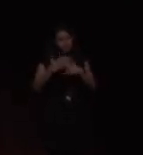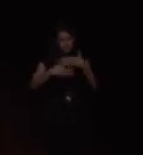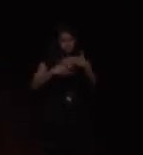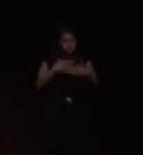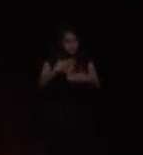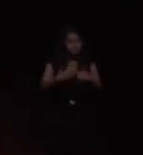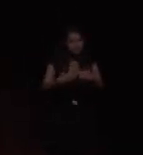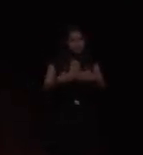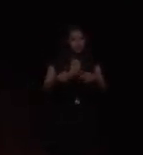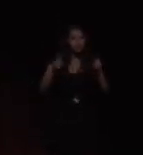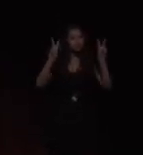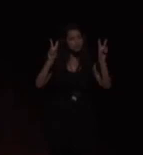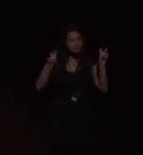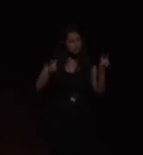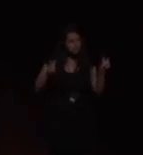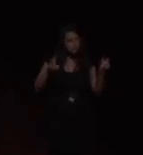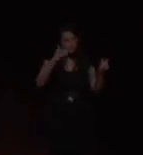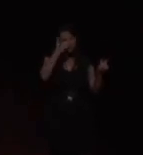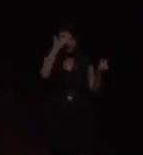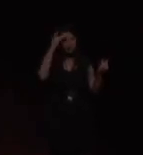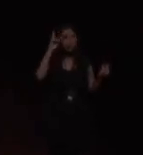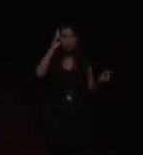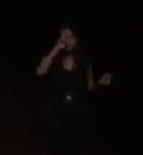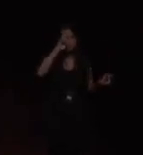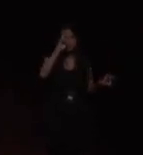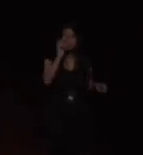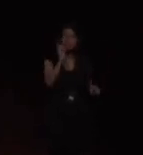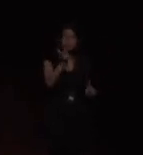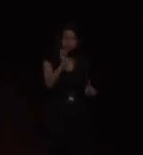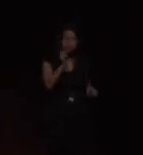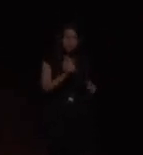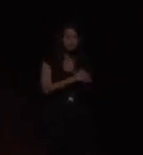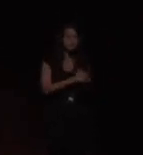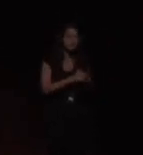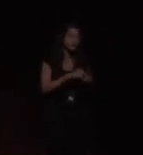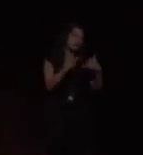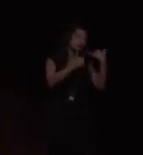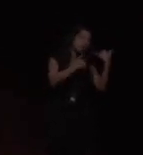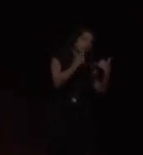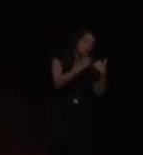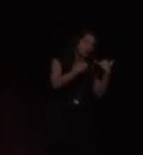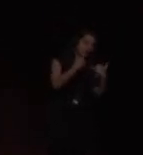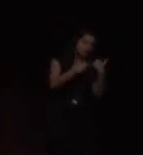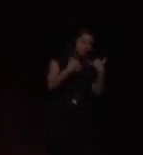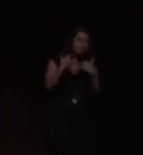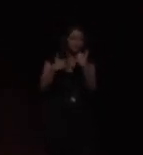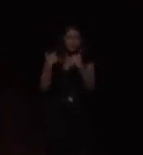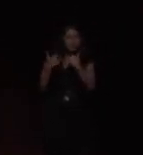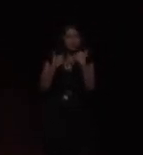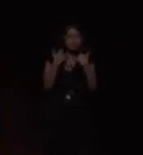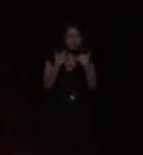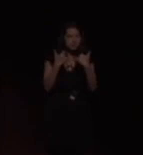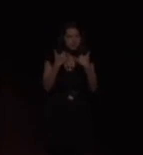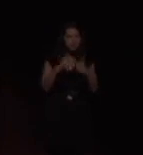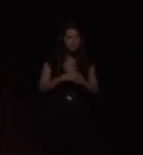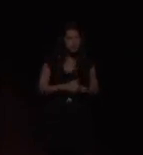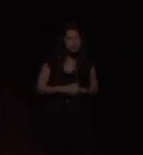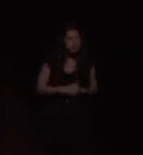sobre o historiador das histórias, das brincadeiras, Single, um lugar para que a